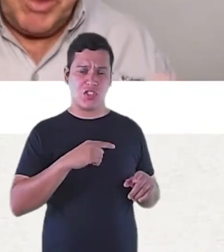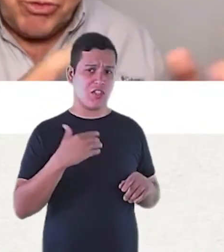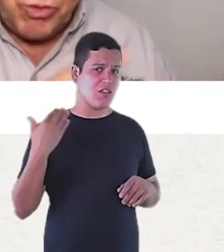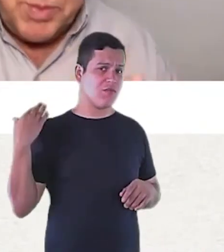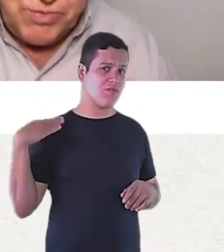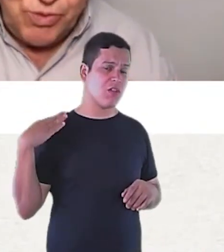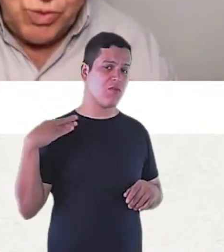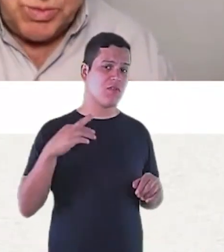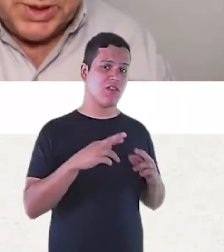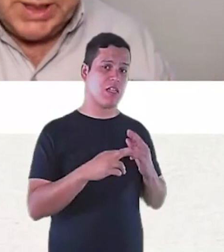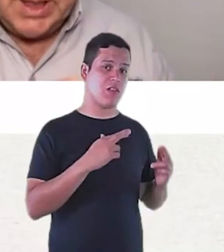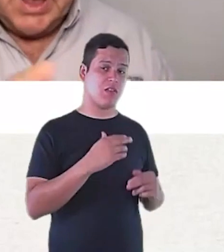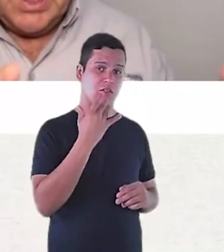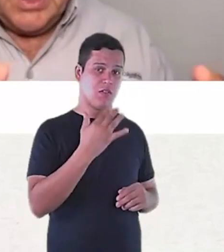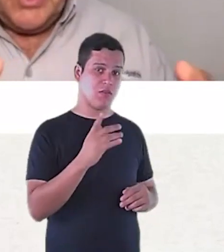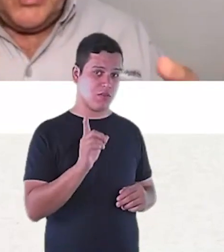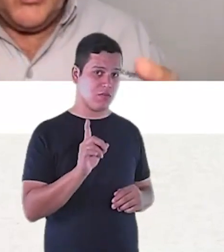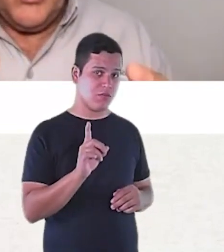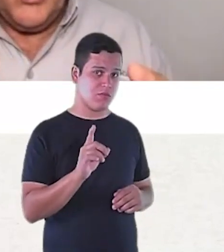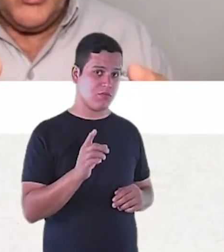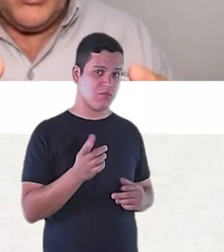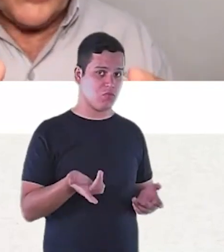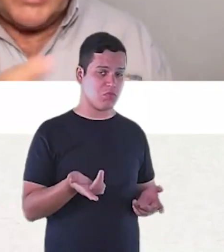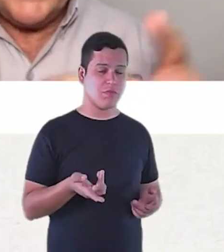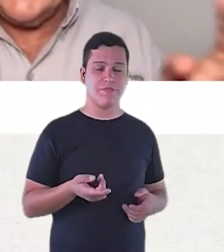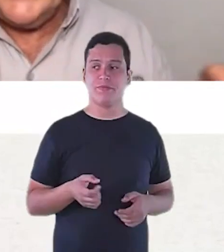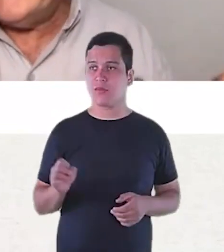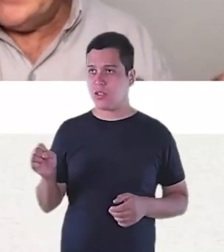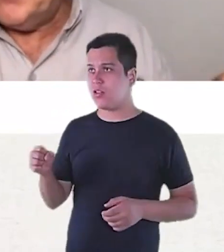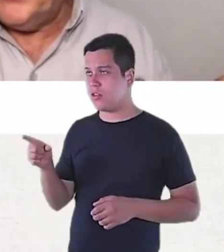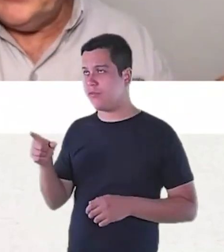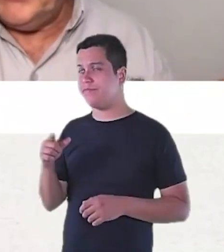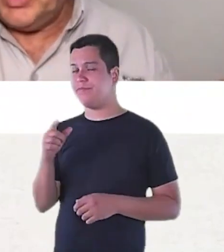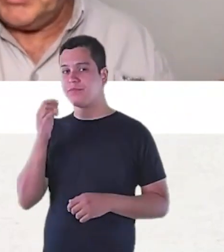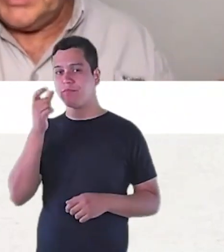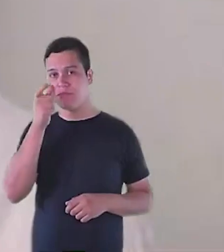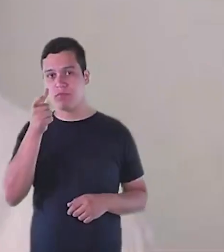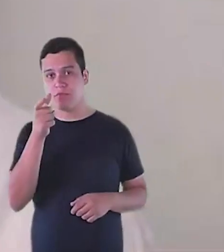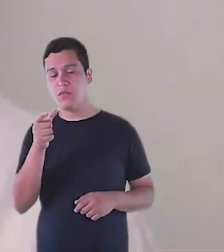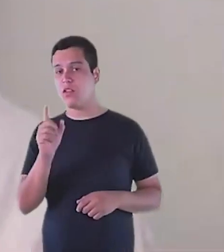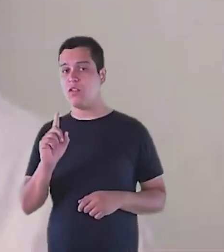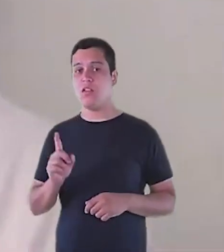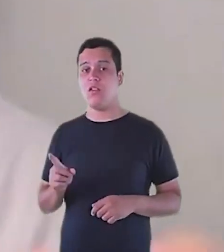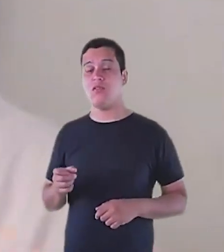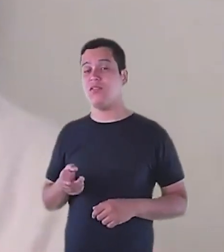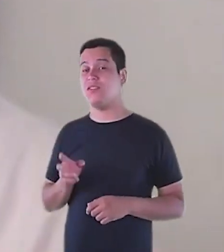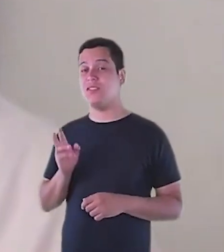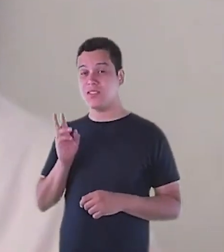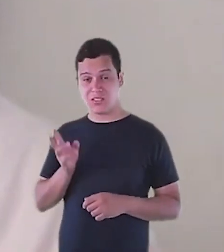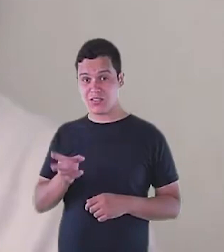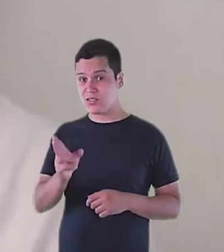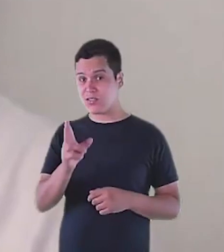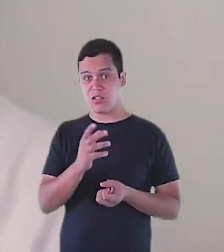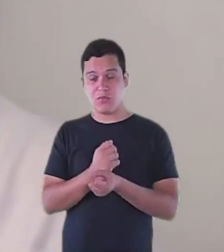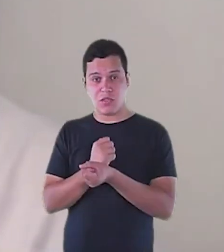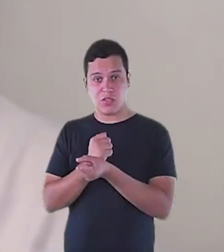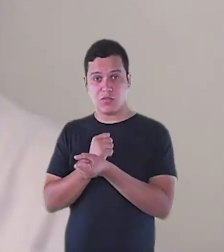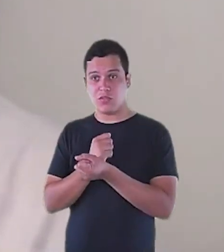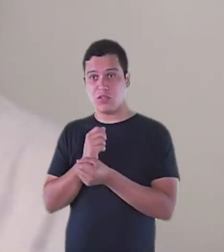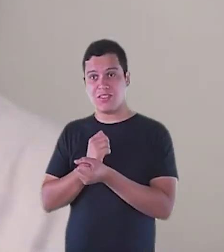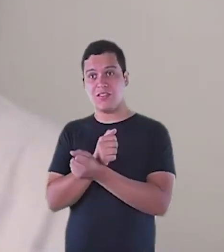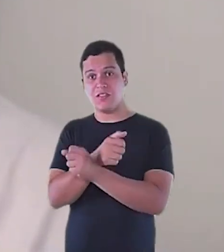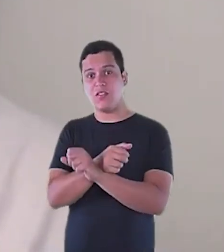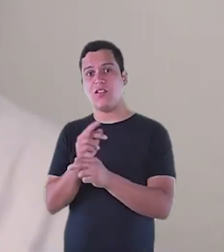exatamente. Isso eu mostro no primeiro volume, né? O escravidão nem sempre foi sinônimo da cor da pele. Aliás, não era antes da chegada